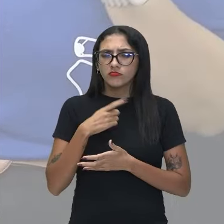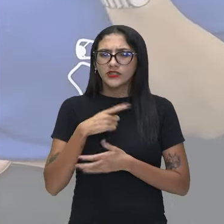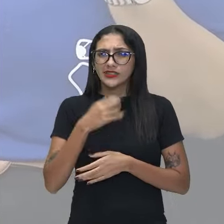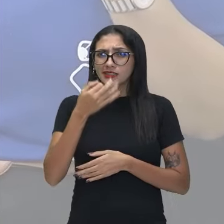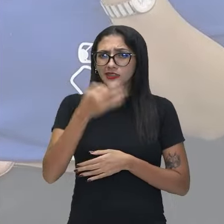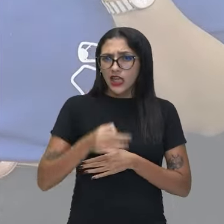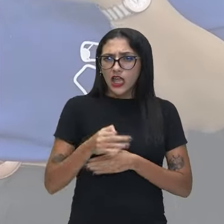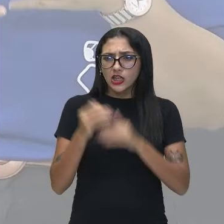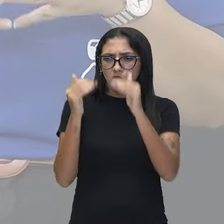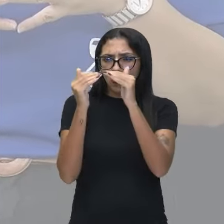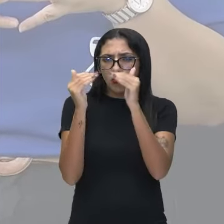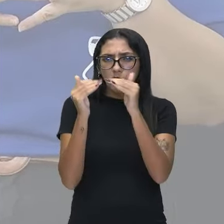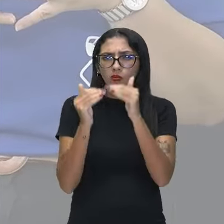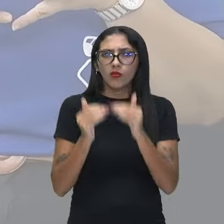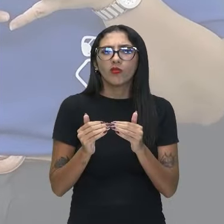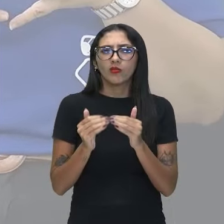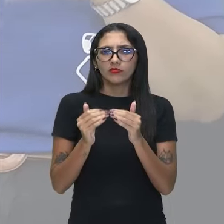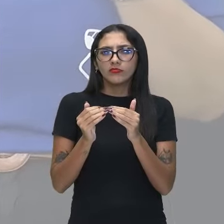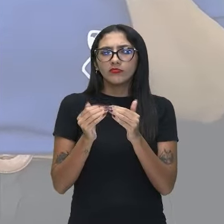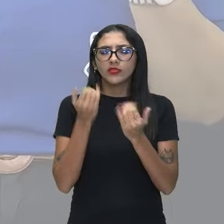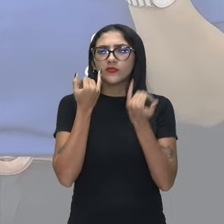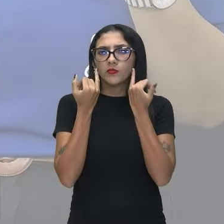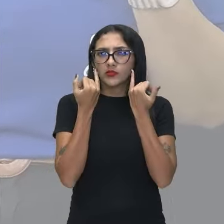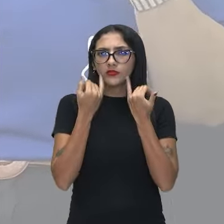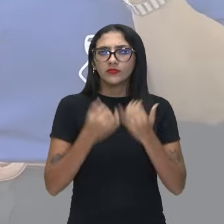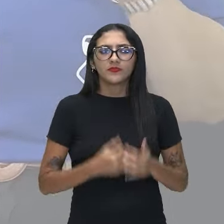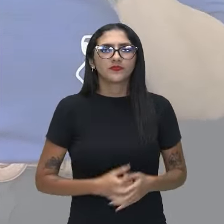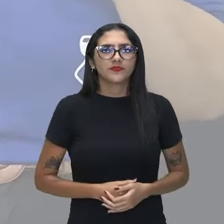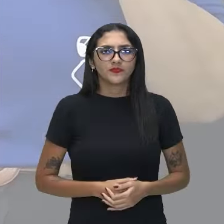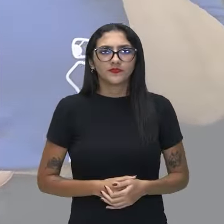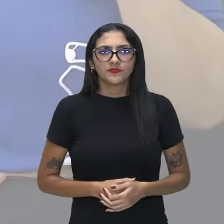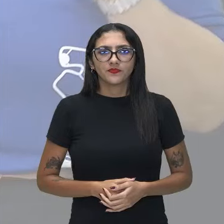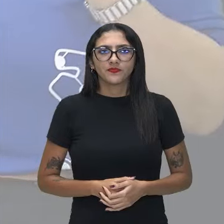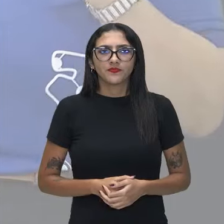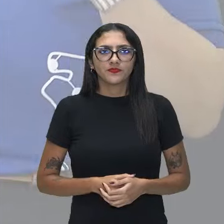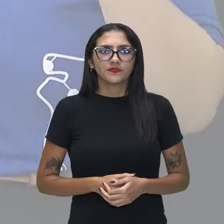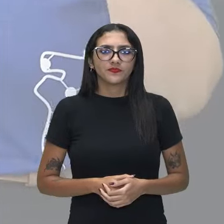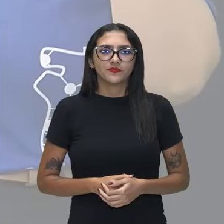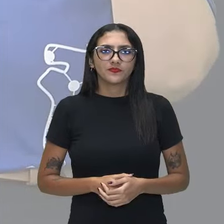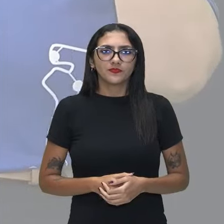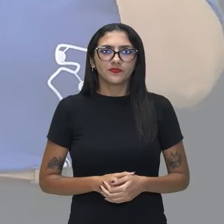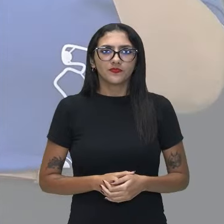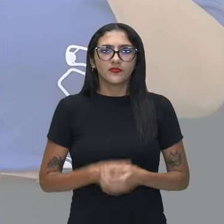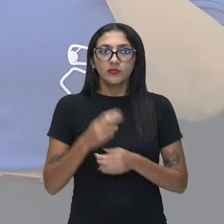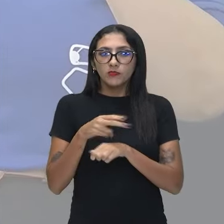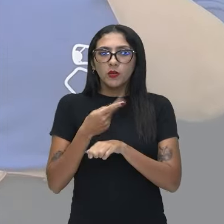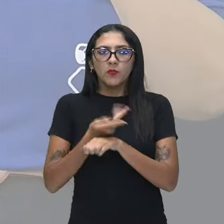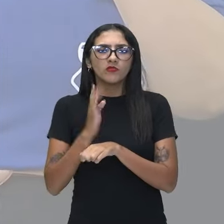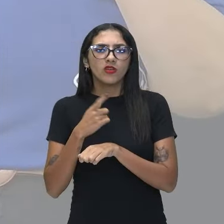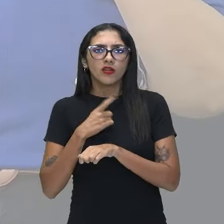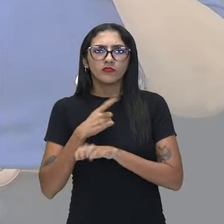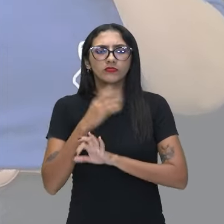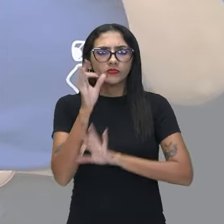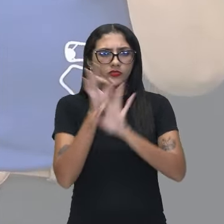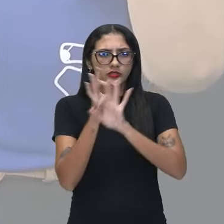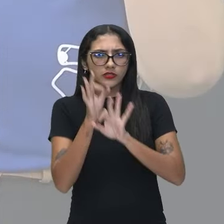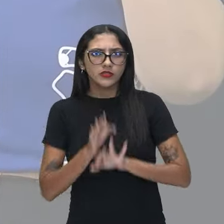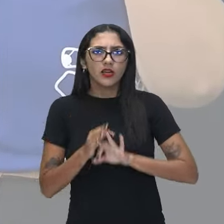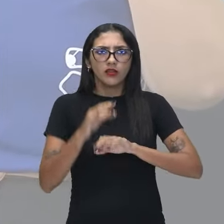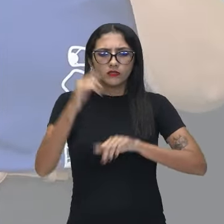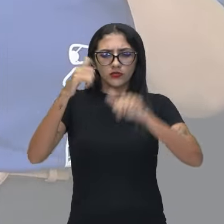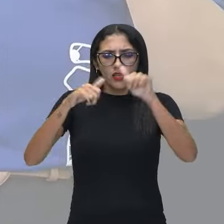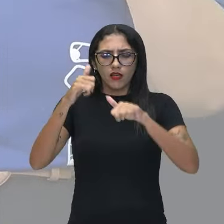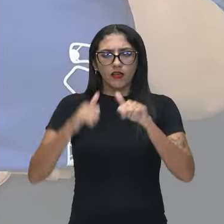meu produto final, este meu resumo. E aí, então, depois de fazer esse processo de analisar